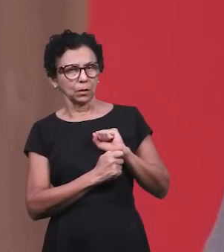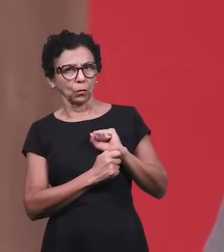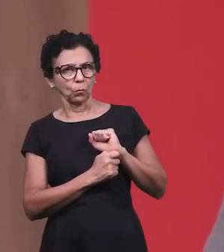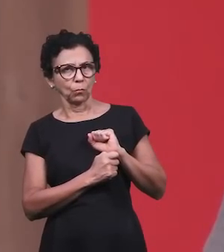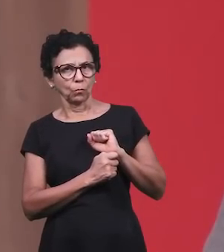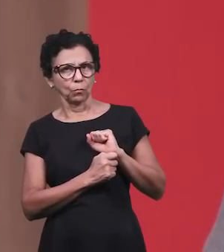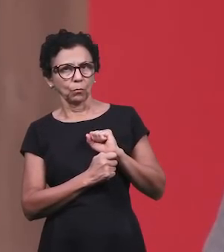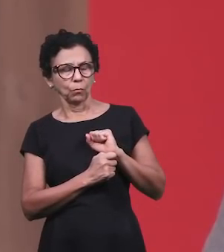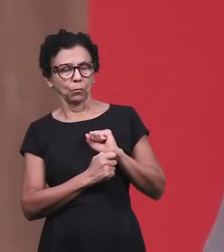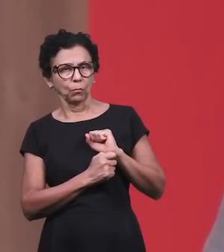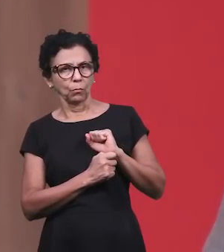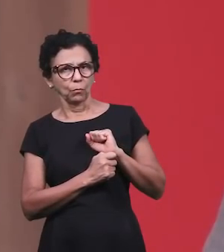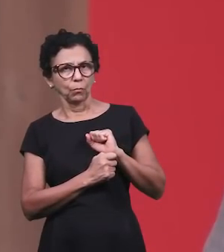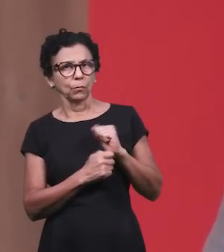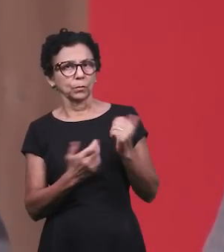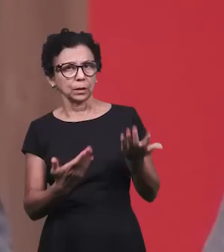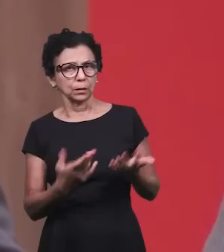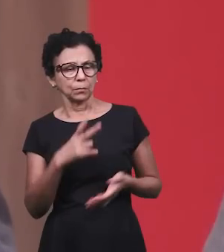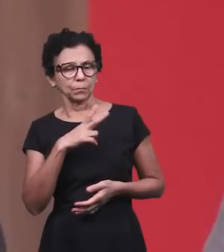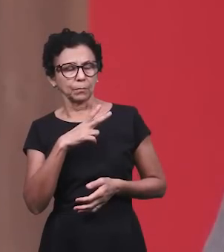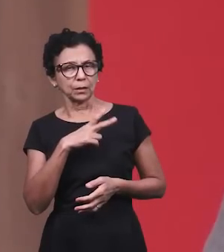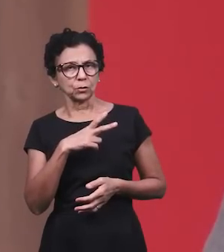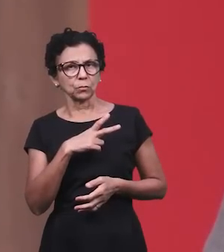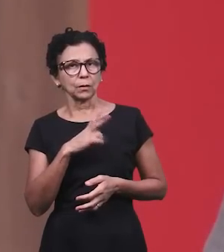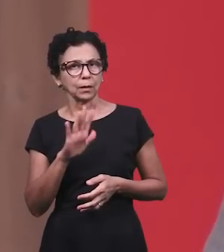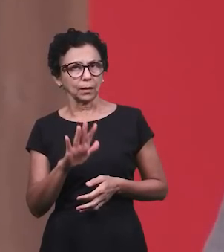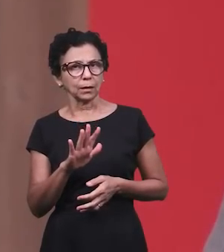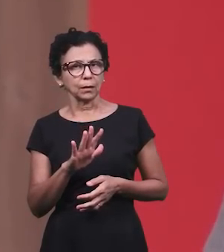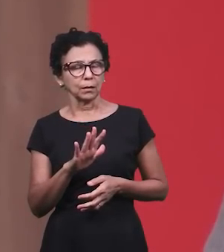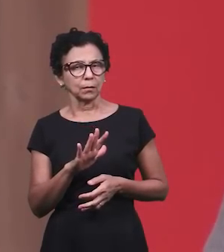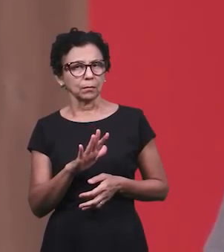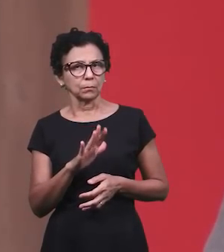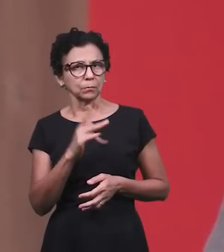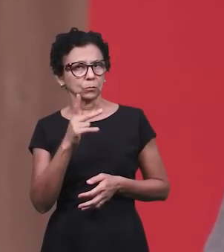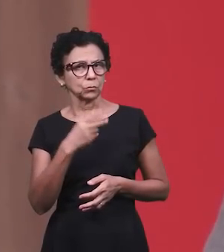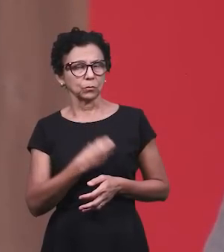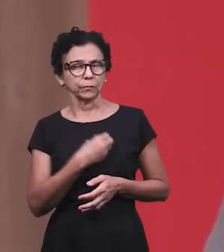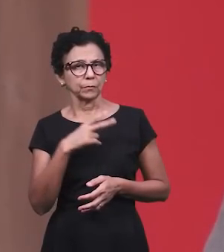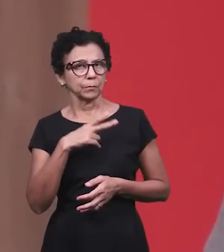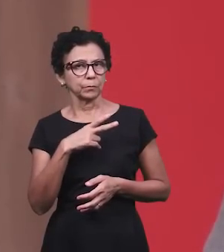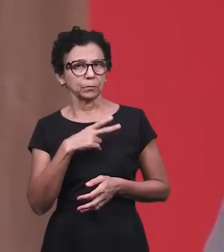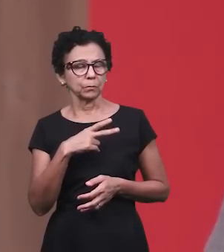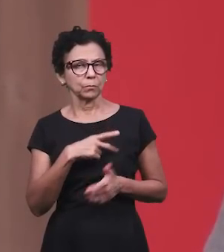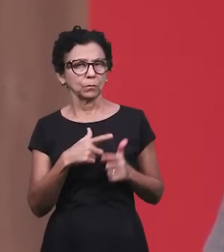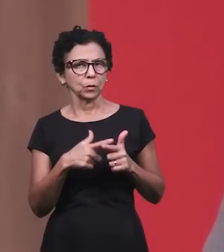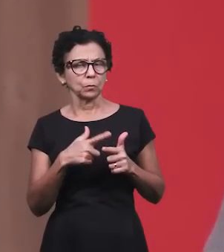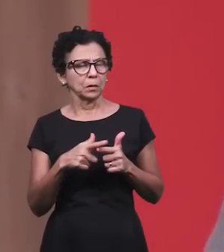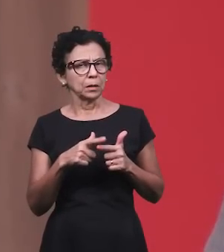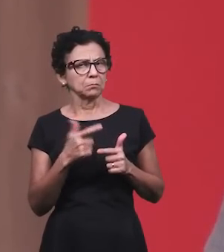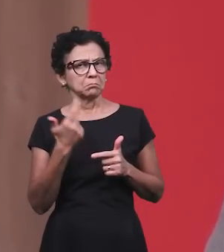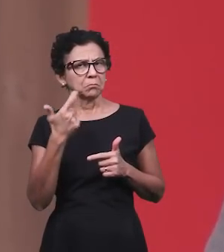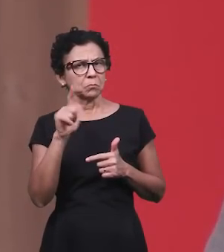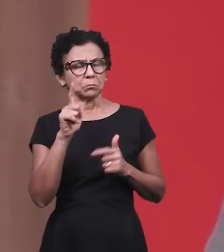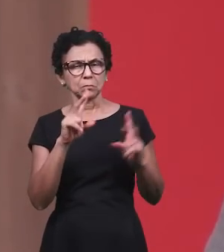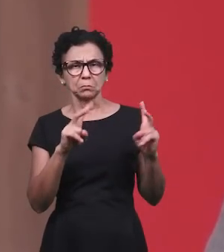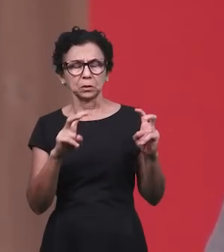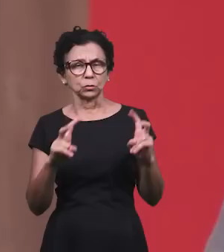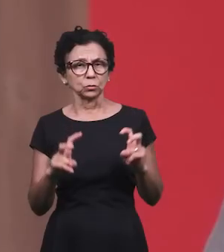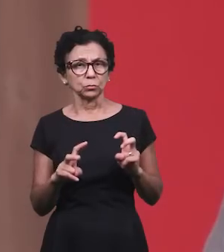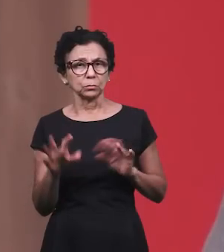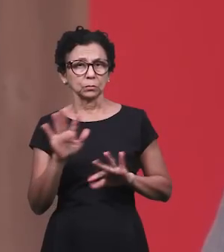vê, e essa postura de quem estava ali de rir diante de uma palavra que o Senhor